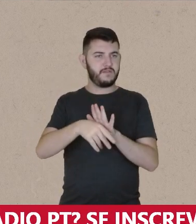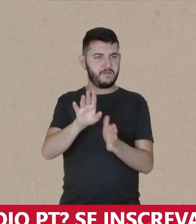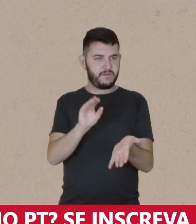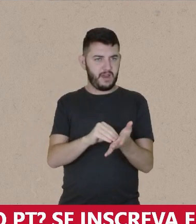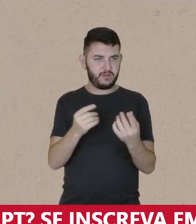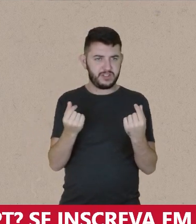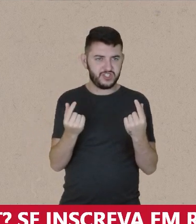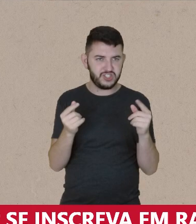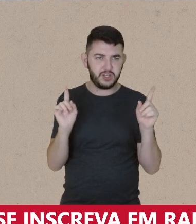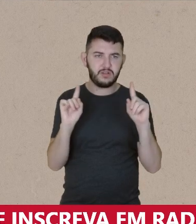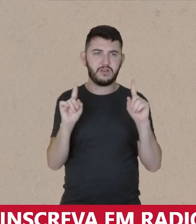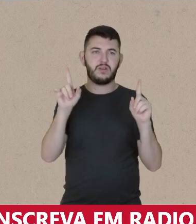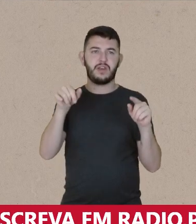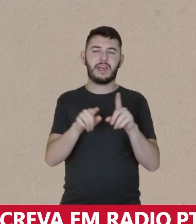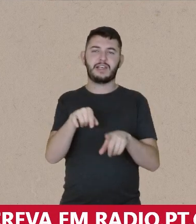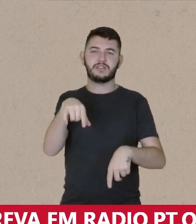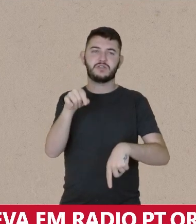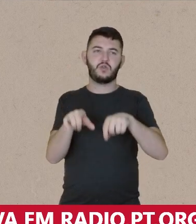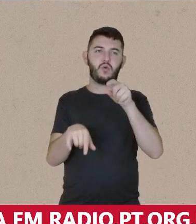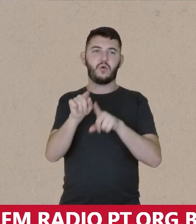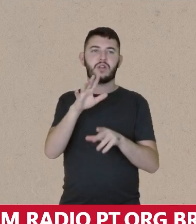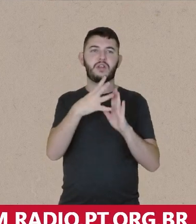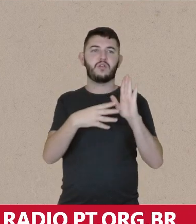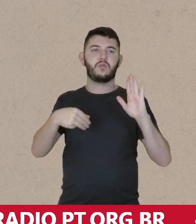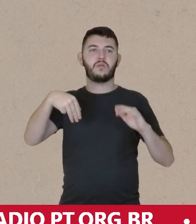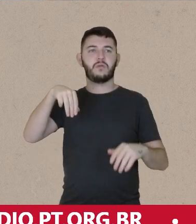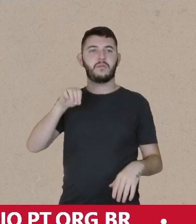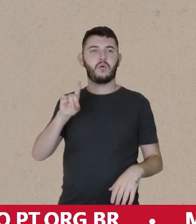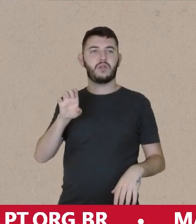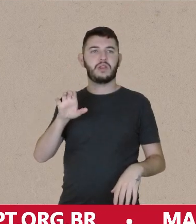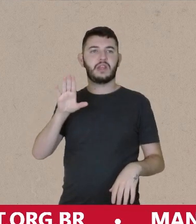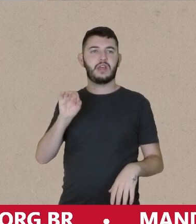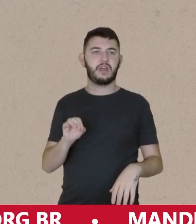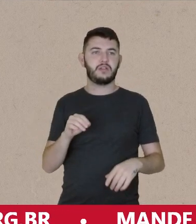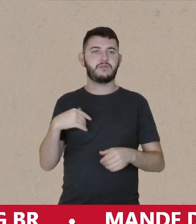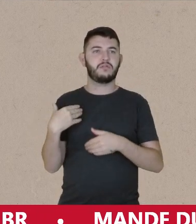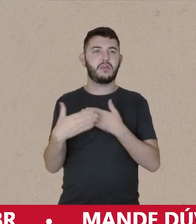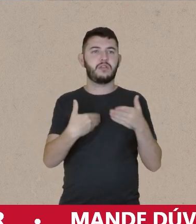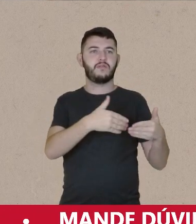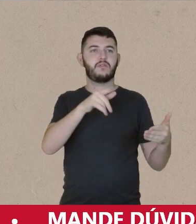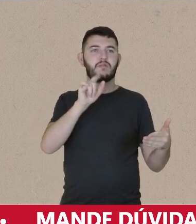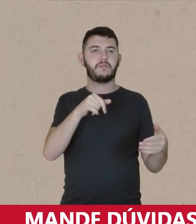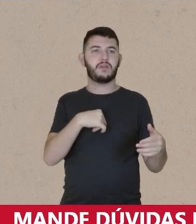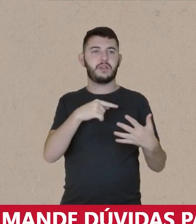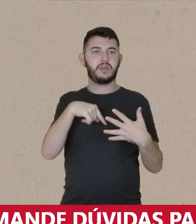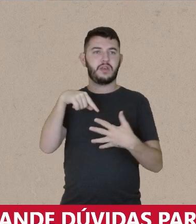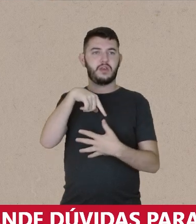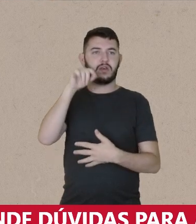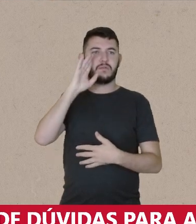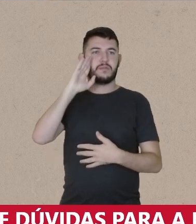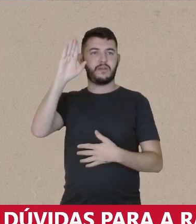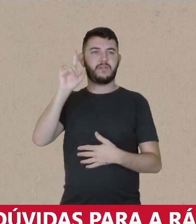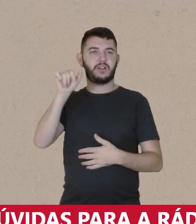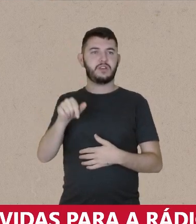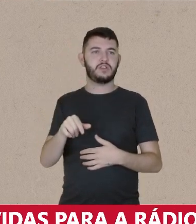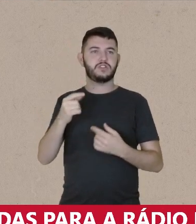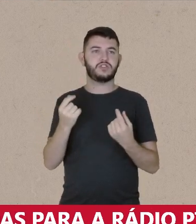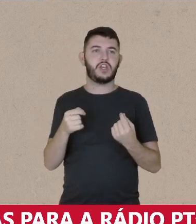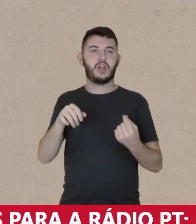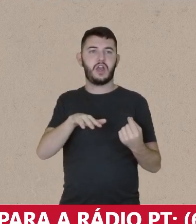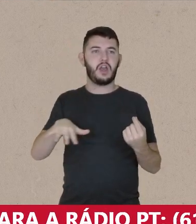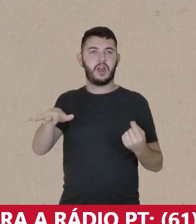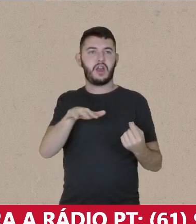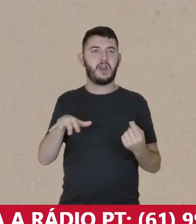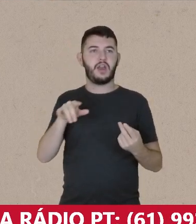é a escolha do modelo, né, de desenvolvimento, é a escolha de privilegiar o capital, é a escolha de privilegiar o